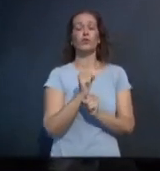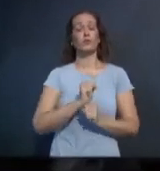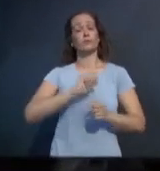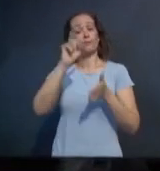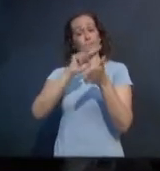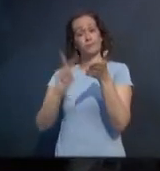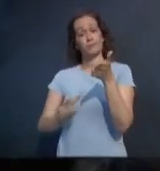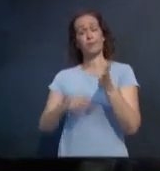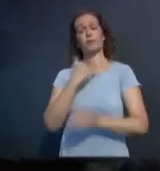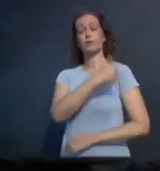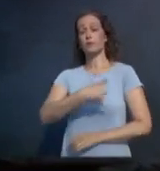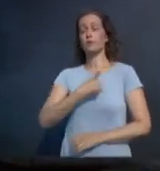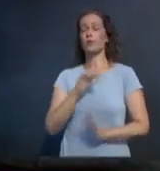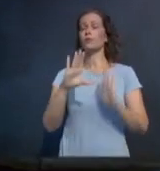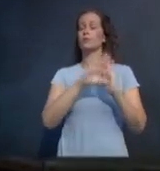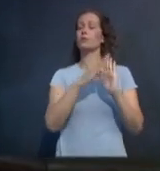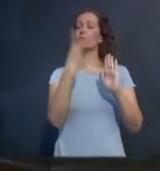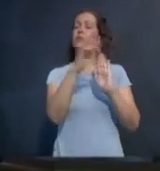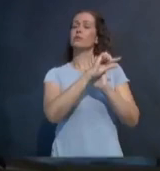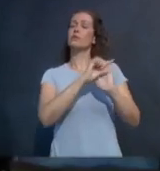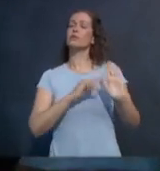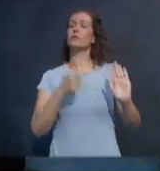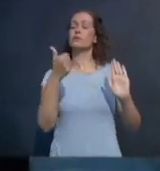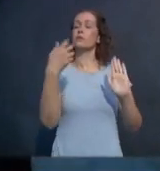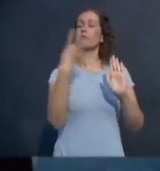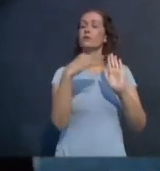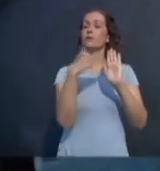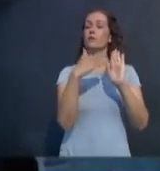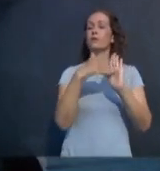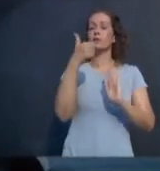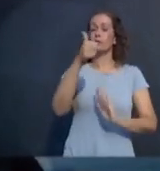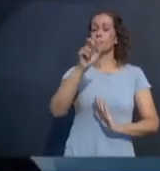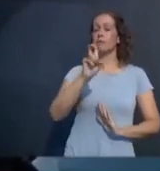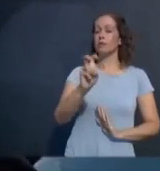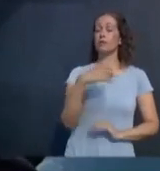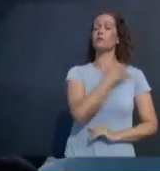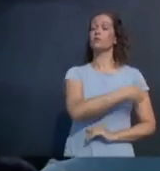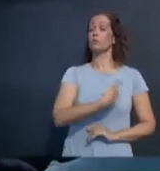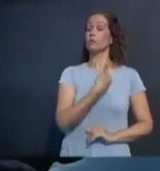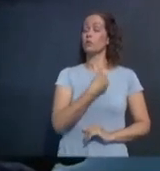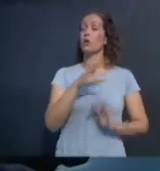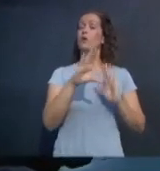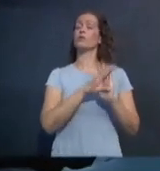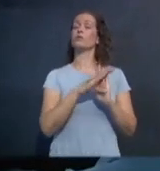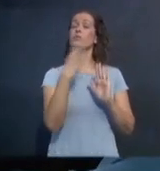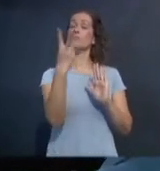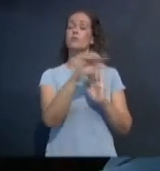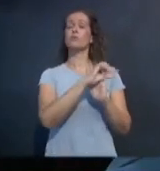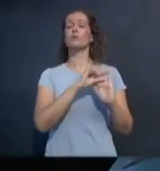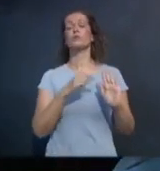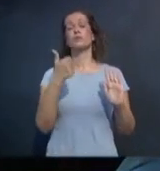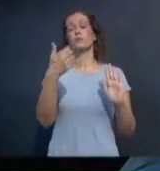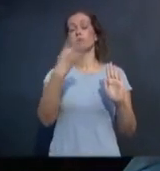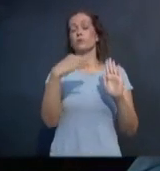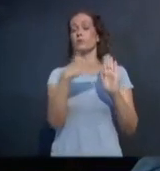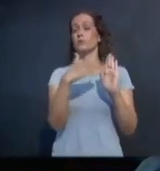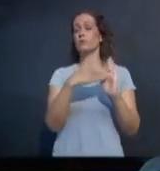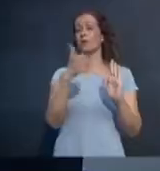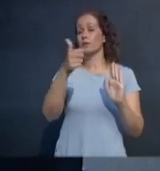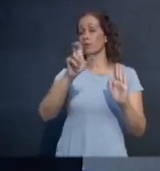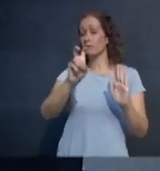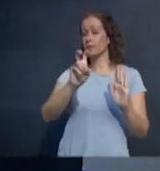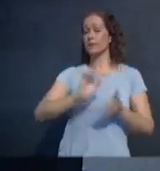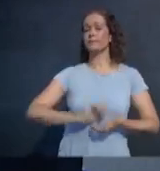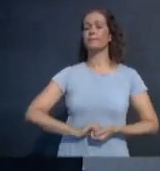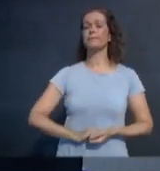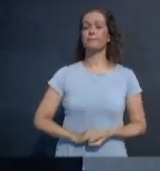capítulo 3, os versículos de número 14 e 15. João capítulo 3, verso 14 e